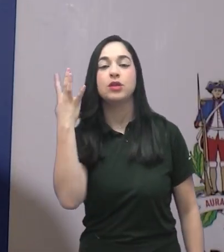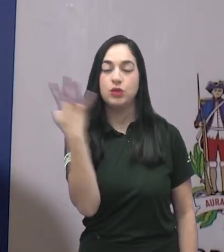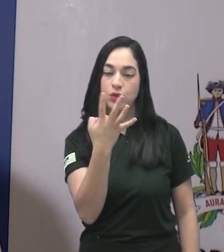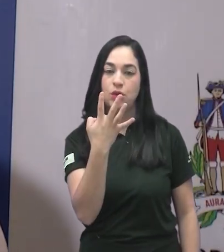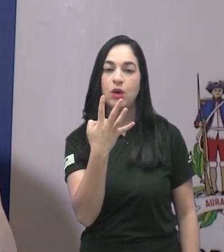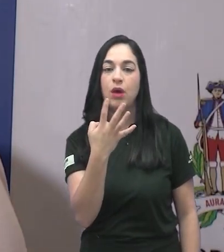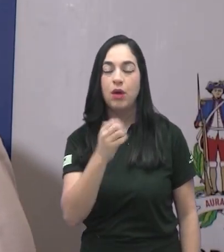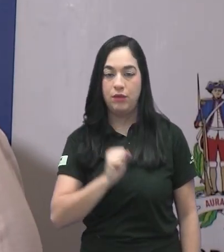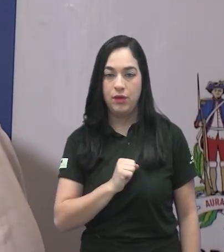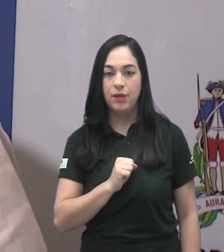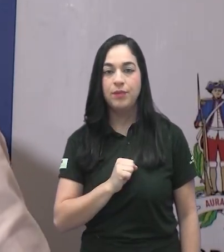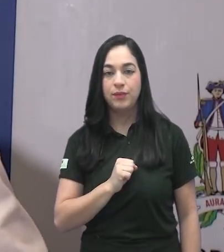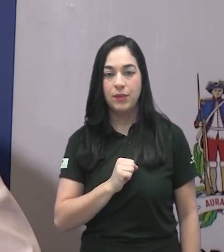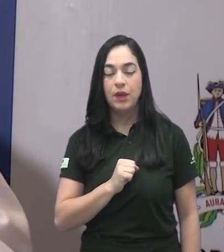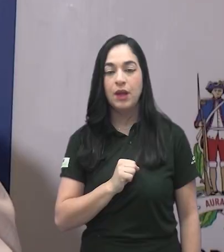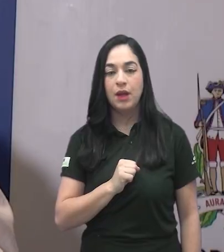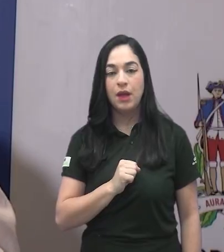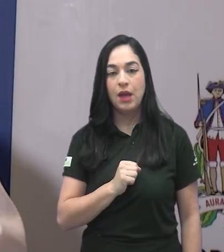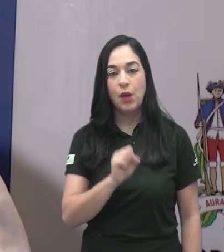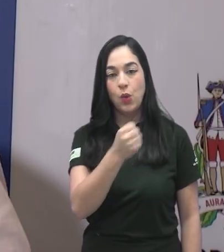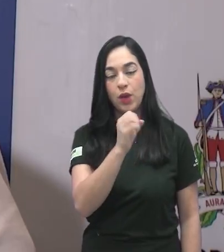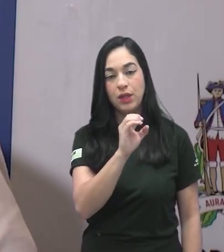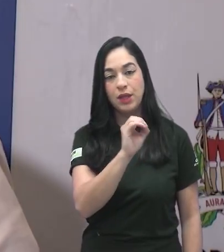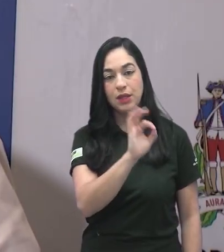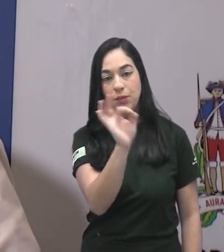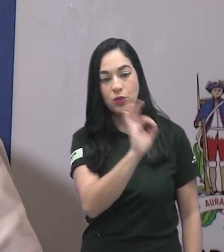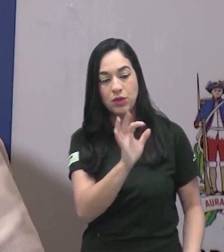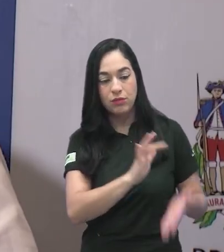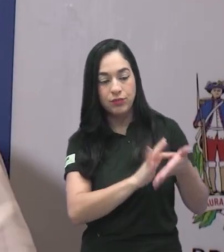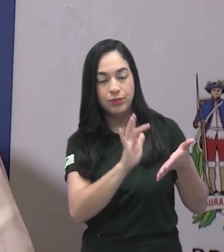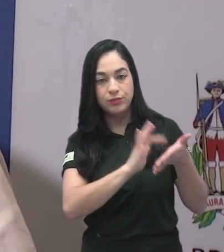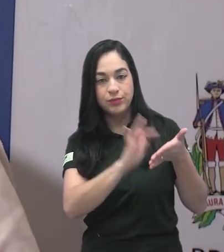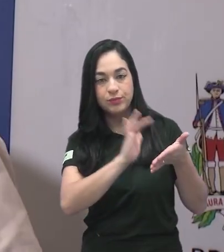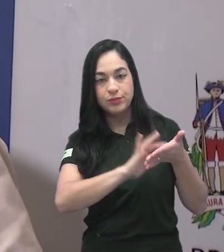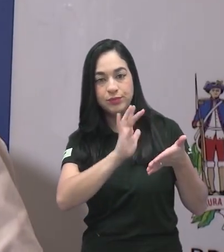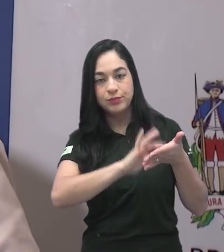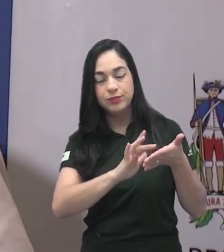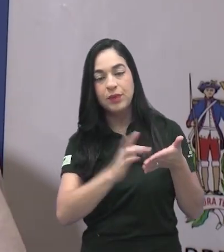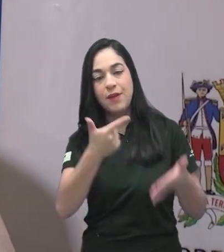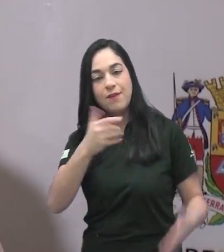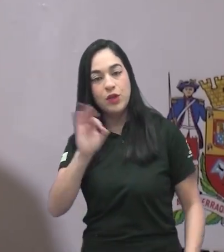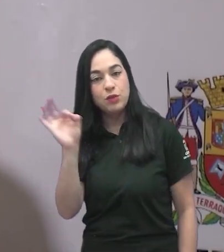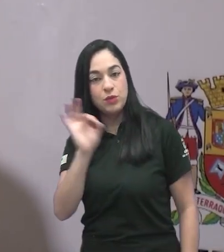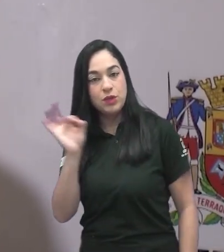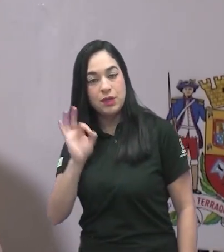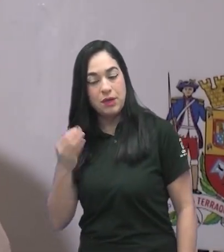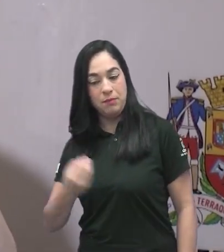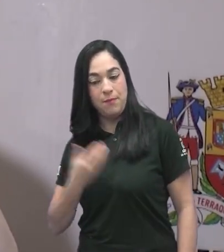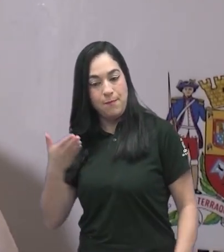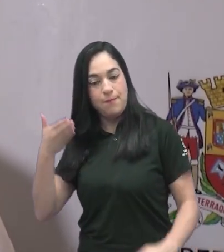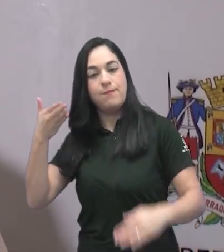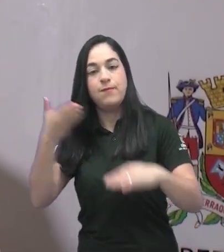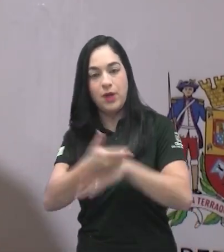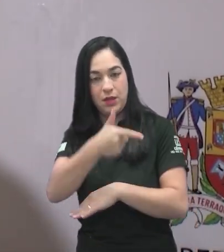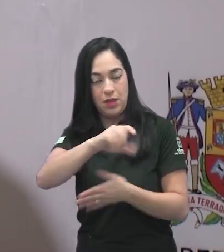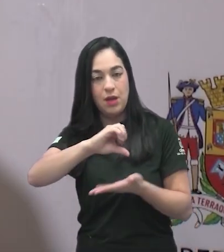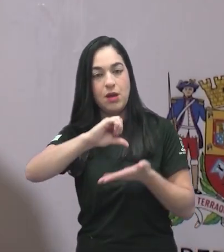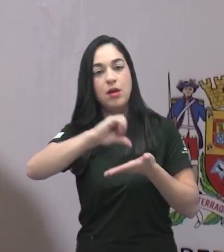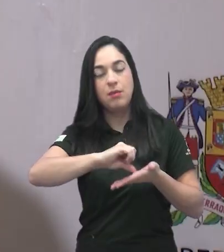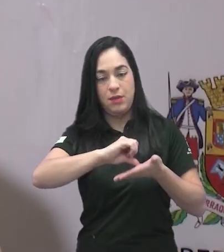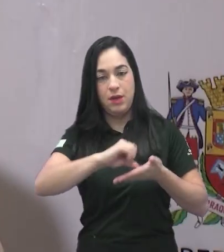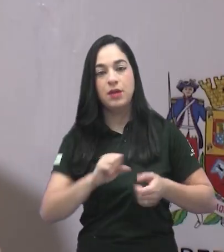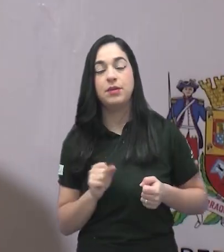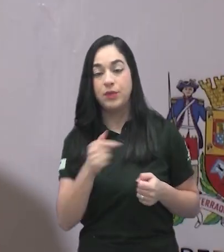na própria unidade básica de saúde e 20% ir para a especialidade presencial. E na questão do pronto atendimento, a gente consegue, com